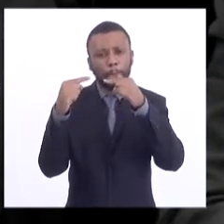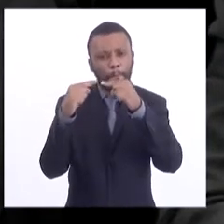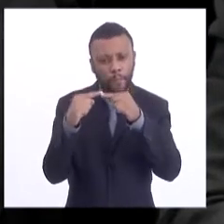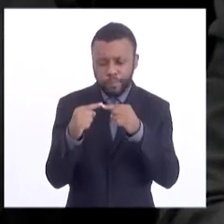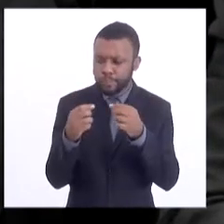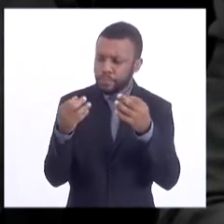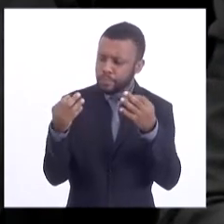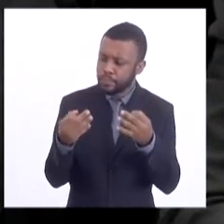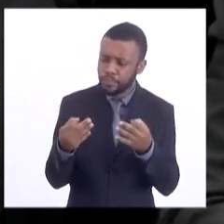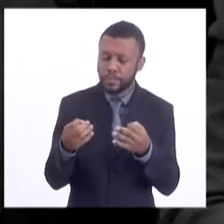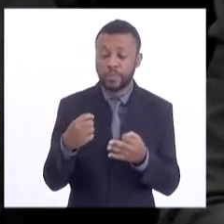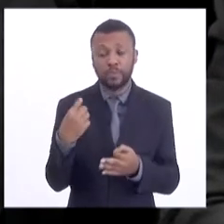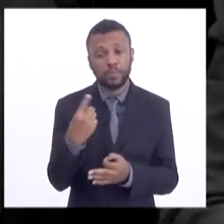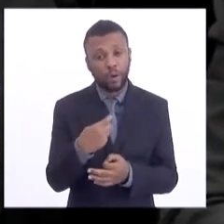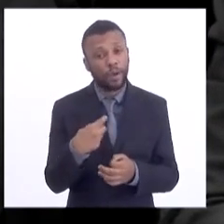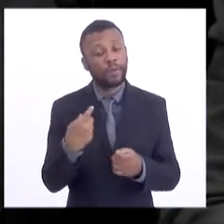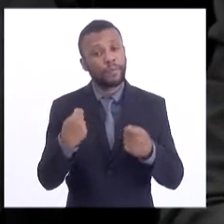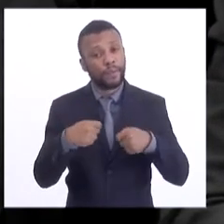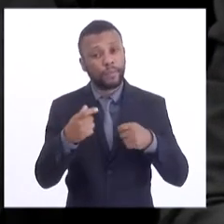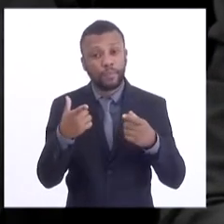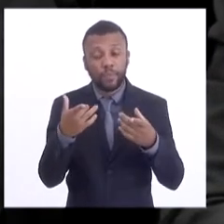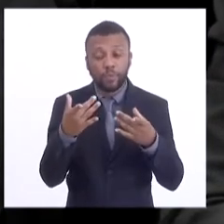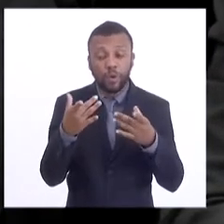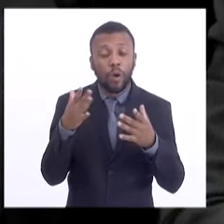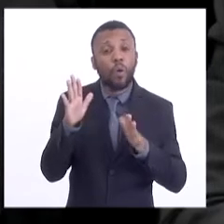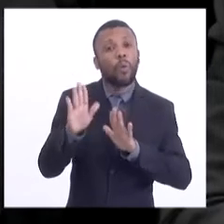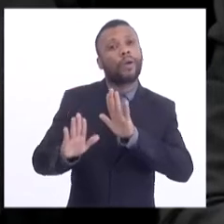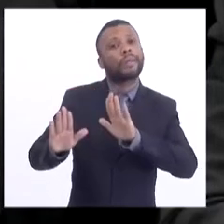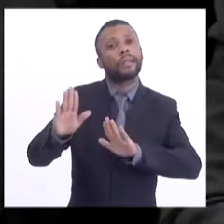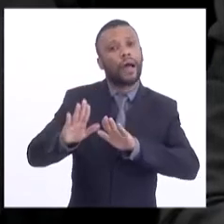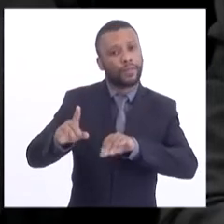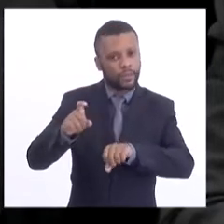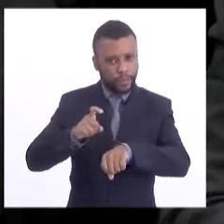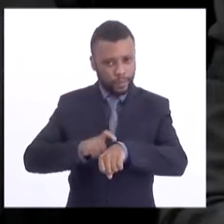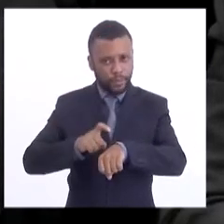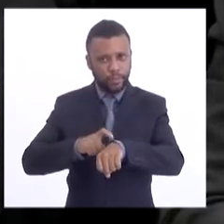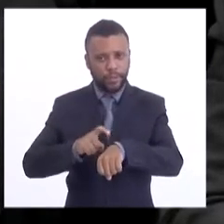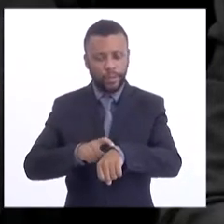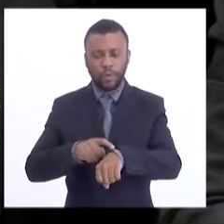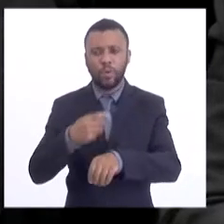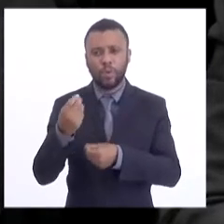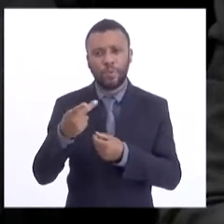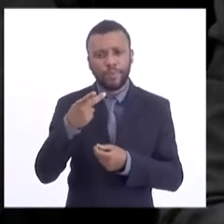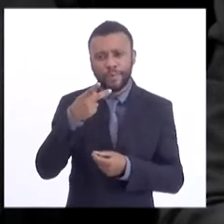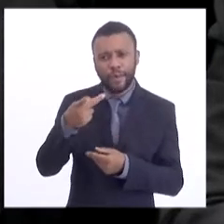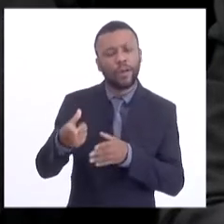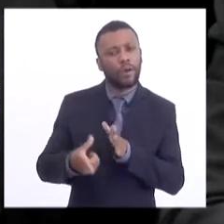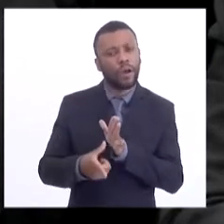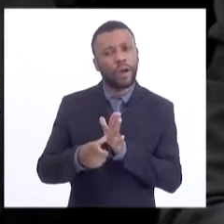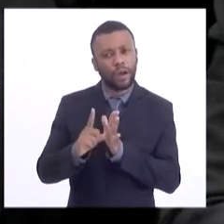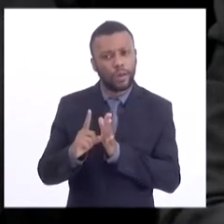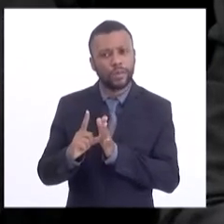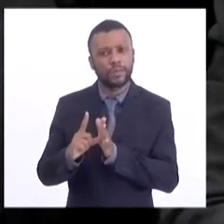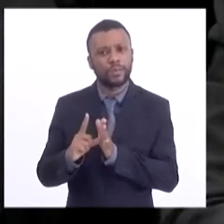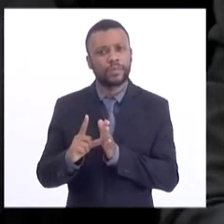e a gente tem que tomar muito cuidado nesse momento hoje como o senhor falou e